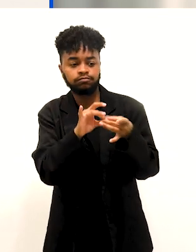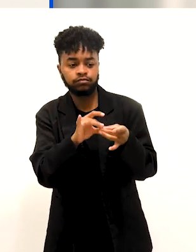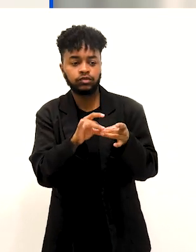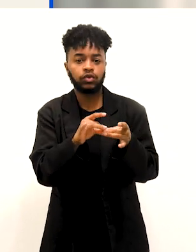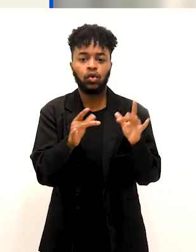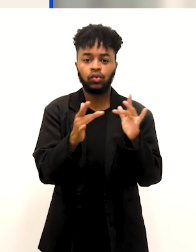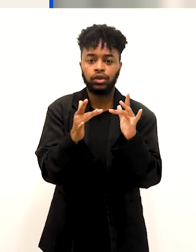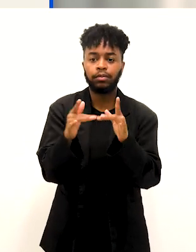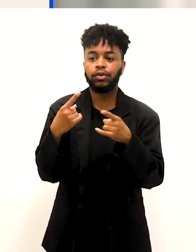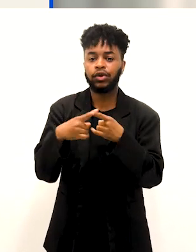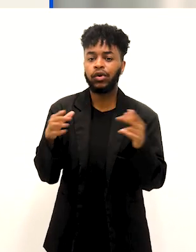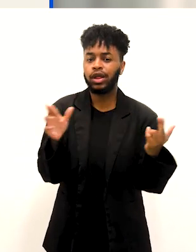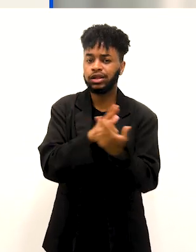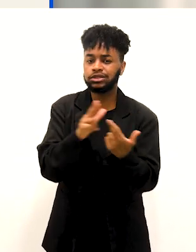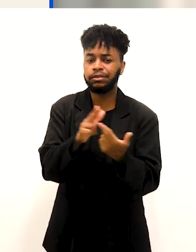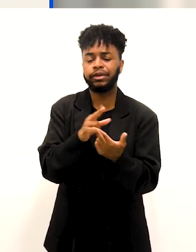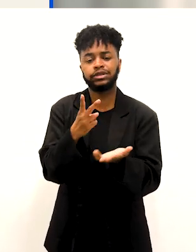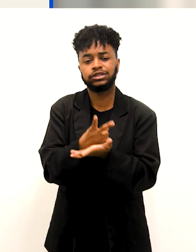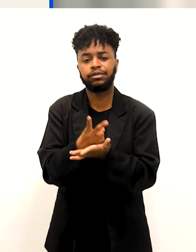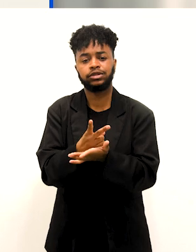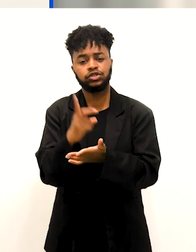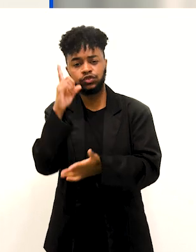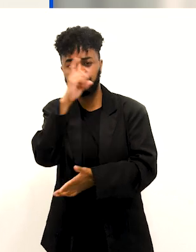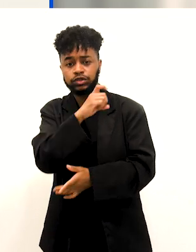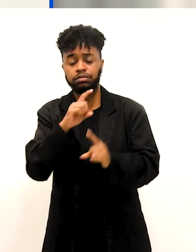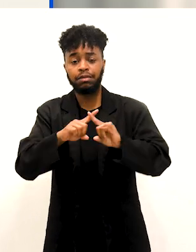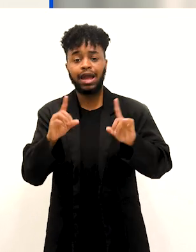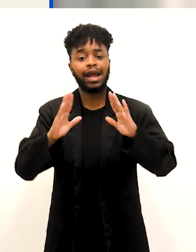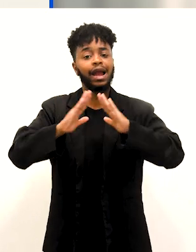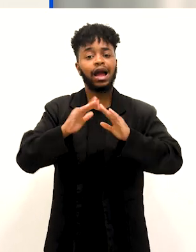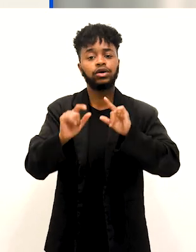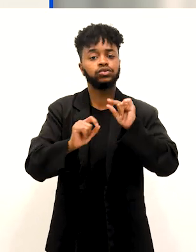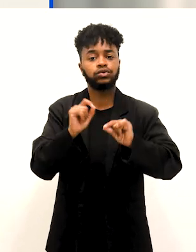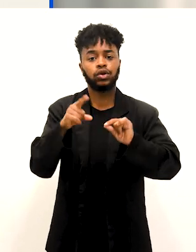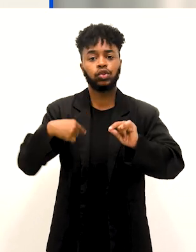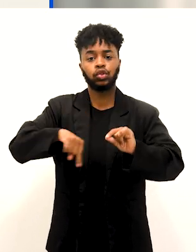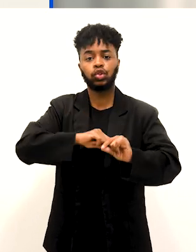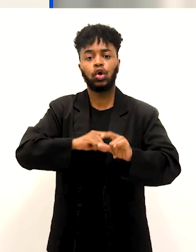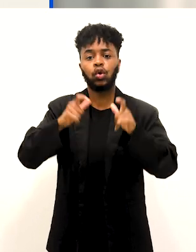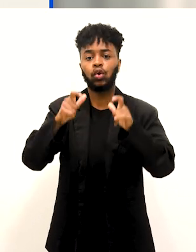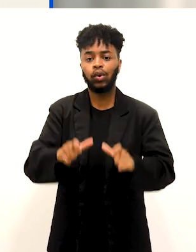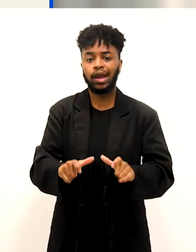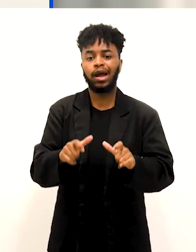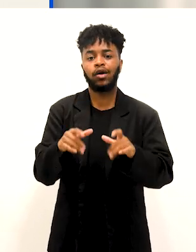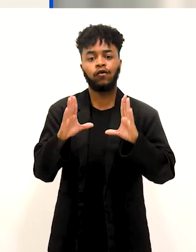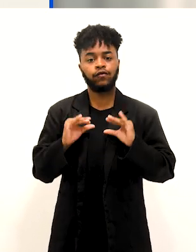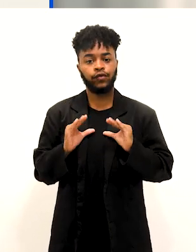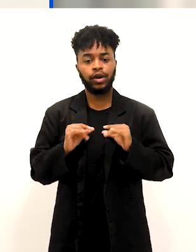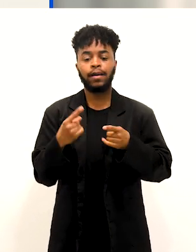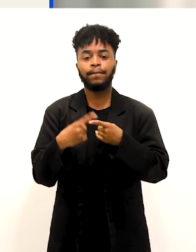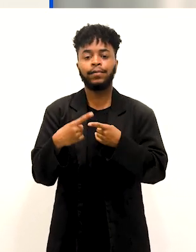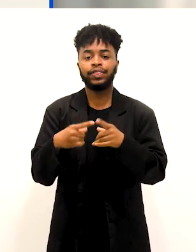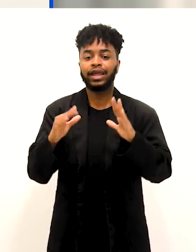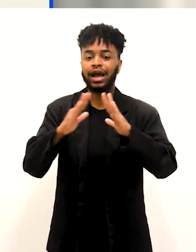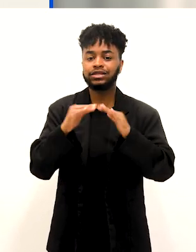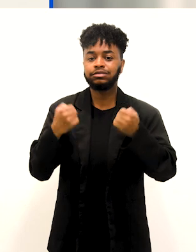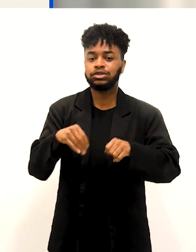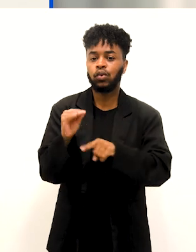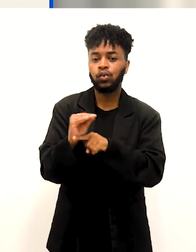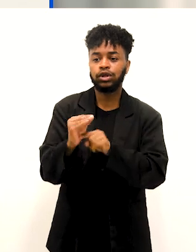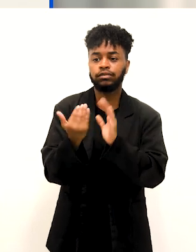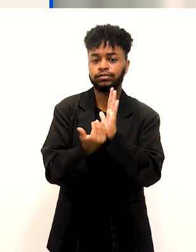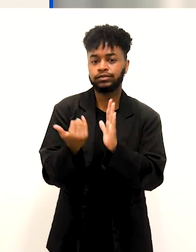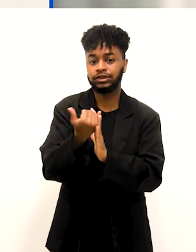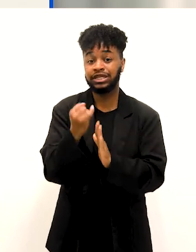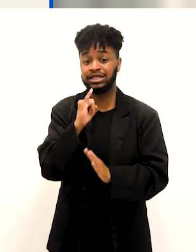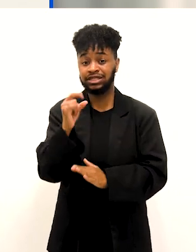um do Sim. outro, né? Que os relacionamentos são muito desgastados. Então, a casa é o nosso ninho, né? A casa ela tem que ser muito bem cuidada.